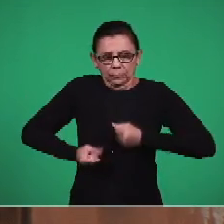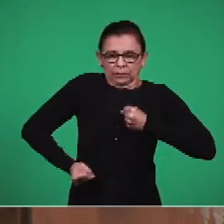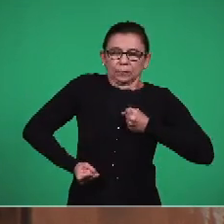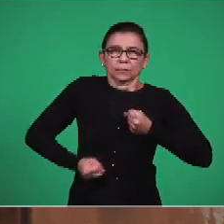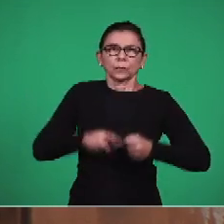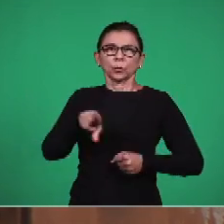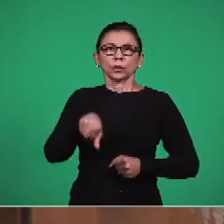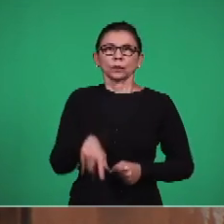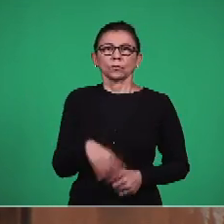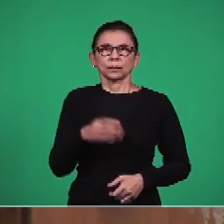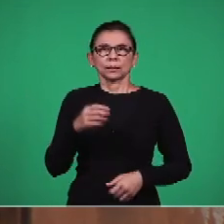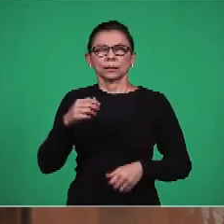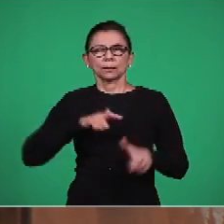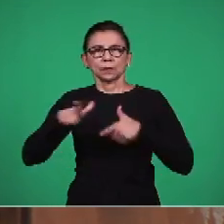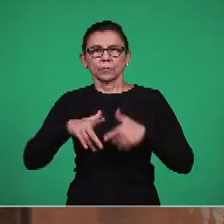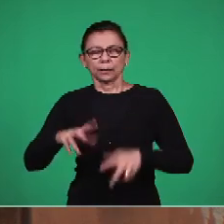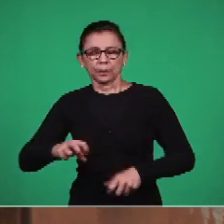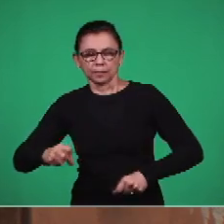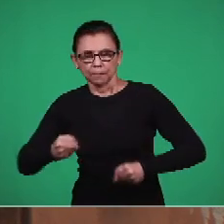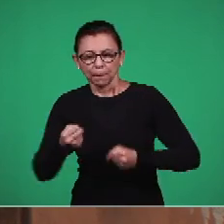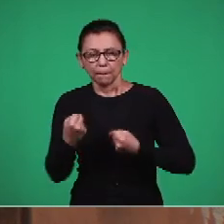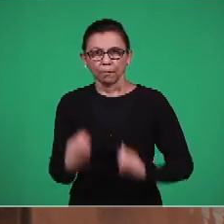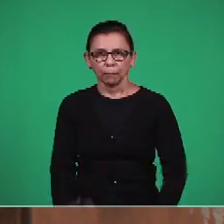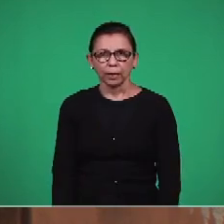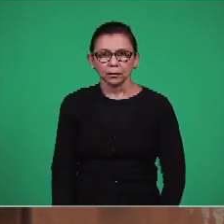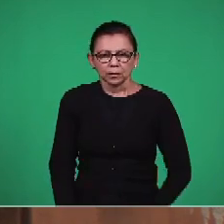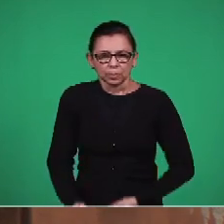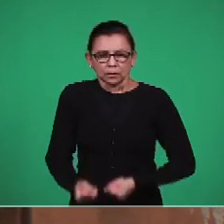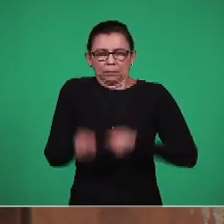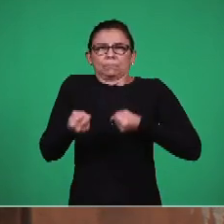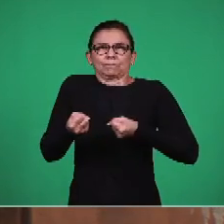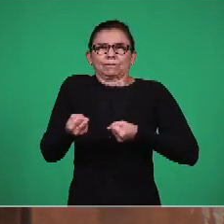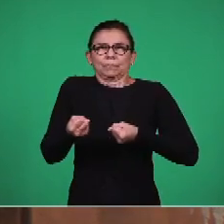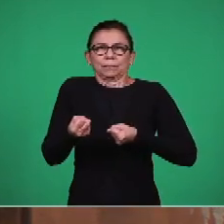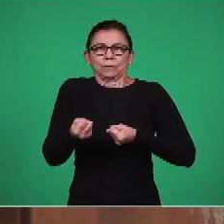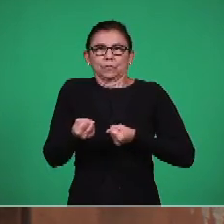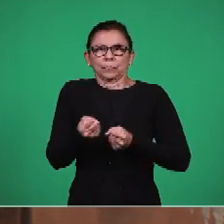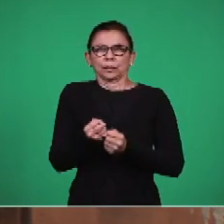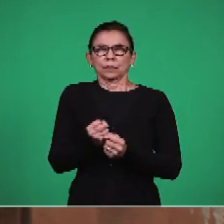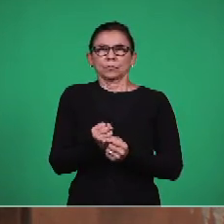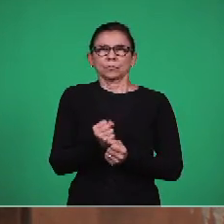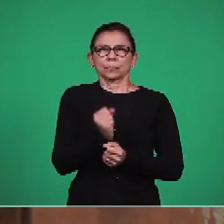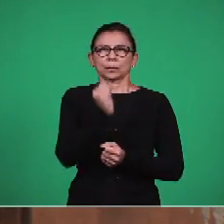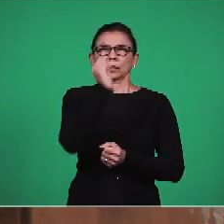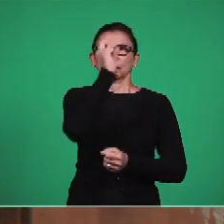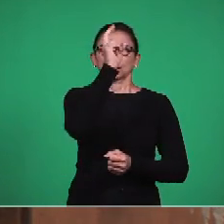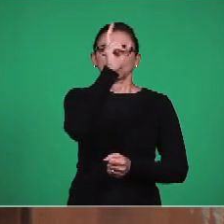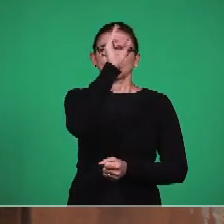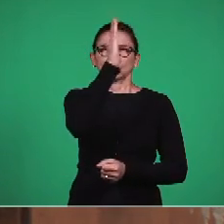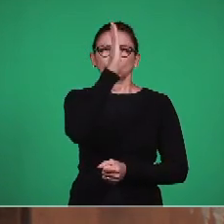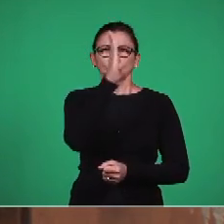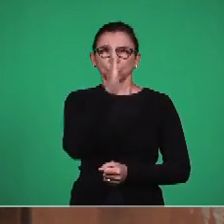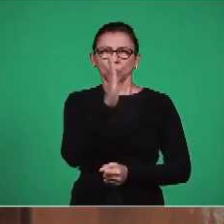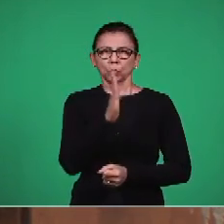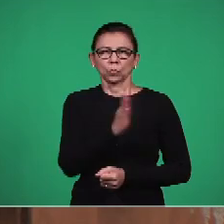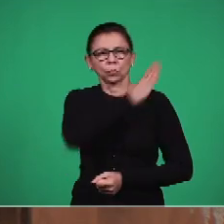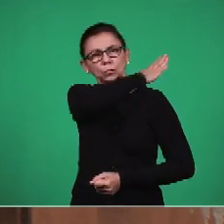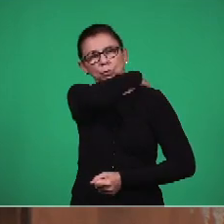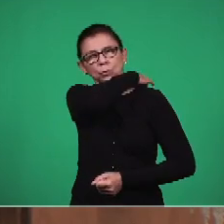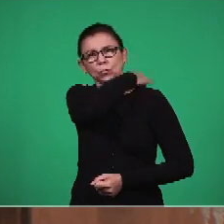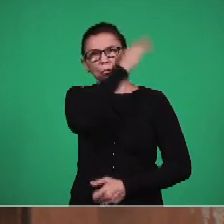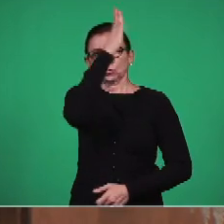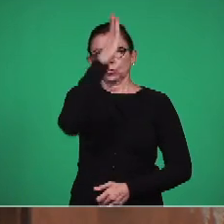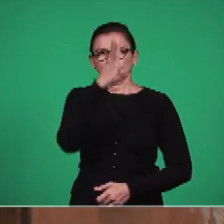peso, a pessoa não viesse a sofrer um desvio da sua coluna, estivesse